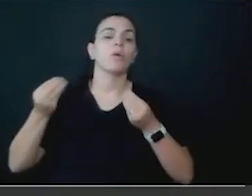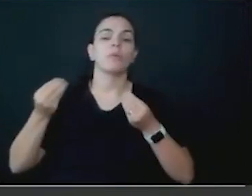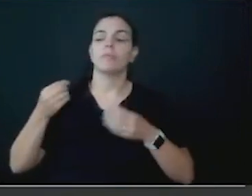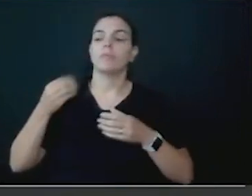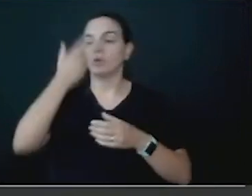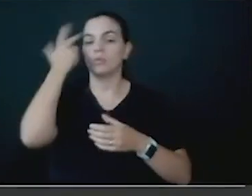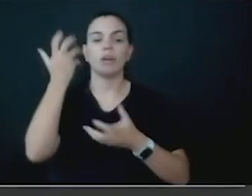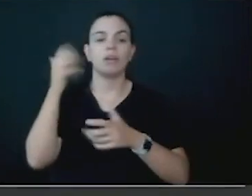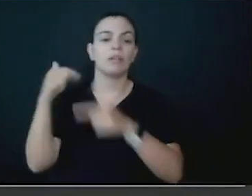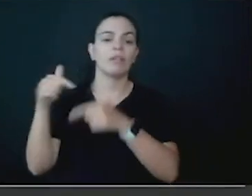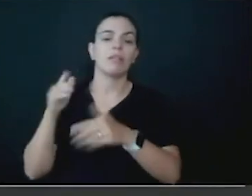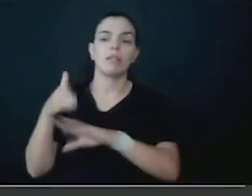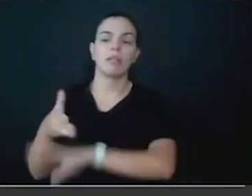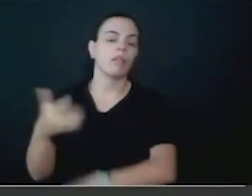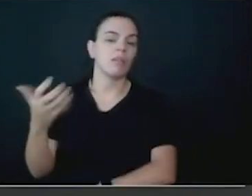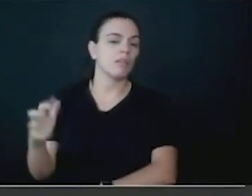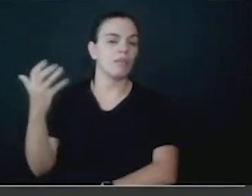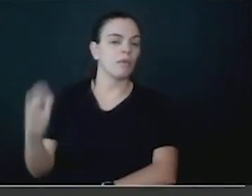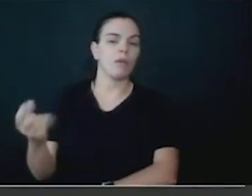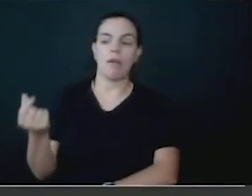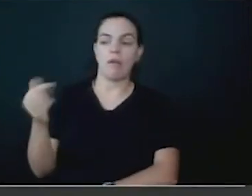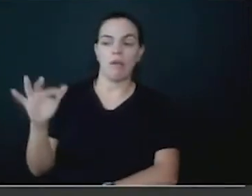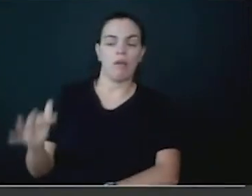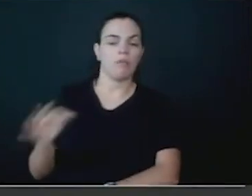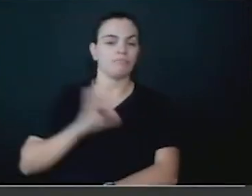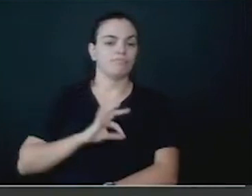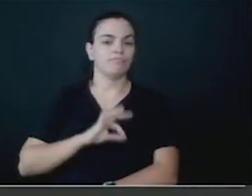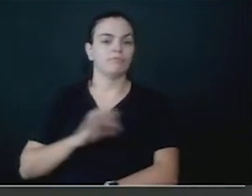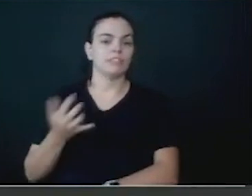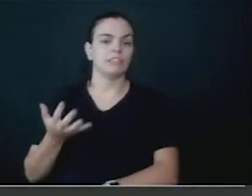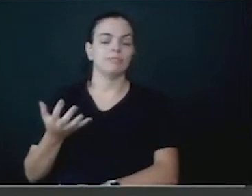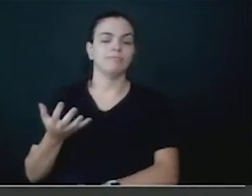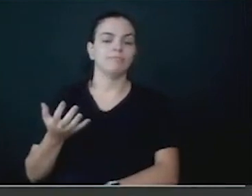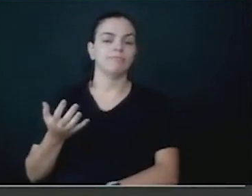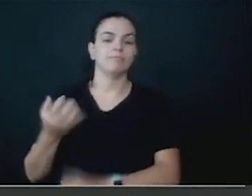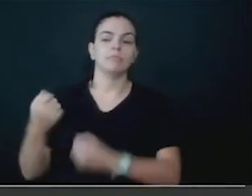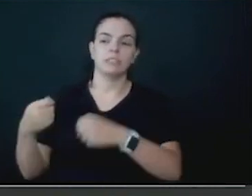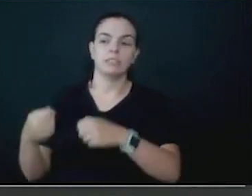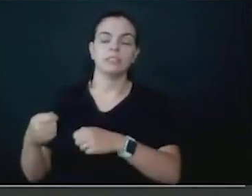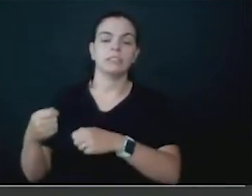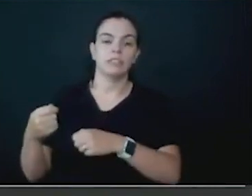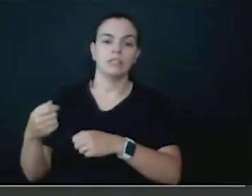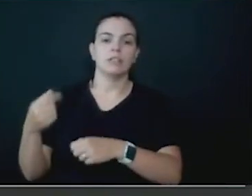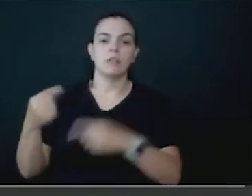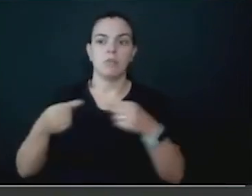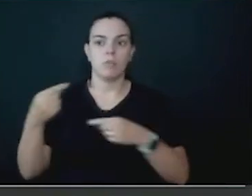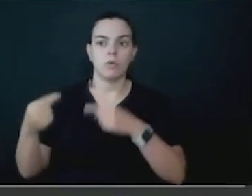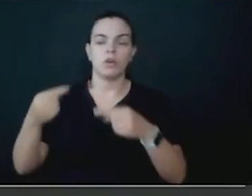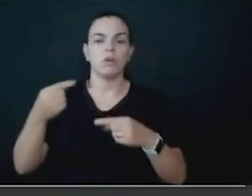lixo reciclável e não dando o encaminhamento necessário. Então, tem que correr atrás aí de uma política para poder valorizar